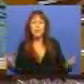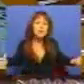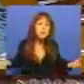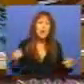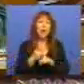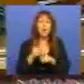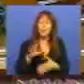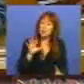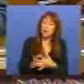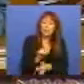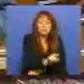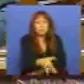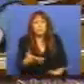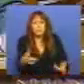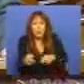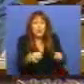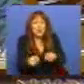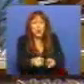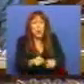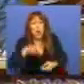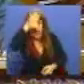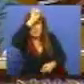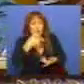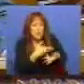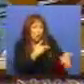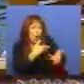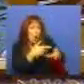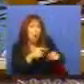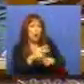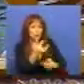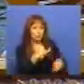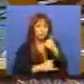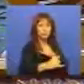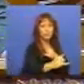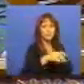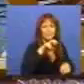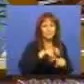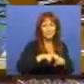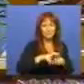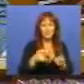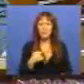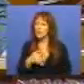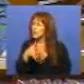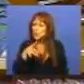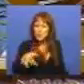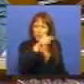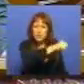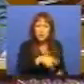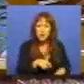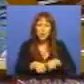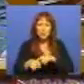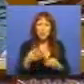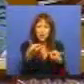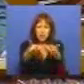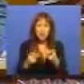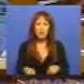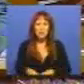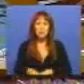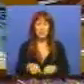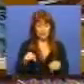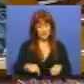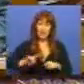porque, sobre isso, gestores e ministros trocam muitas vezes de lugar. Não se diga que a política orçamental,